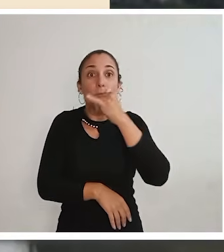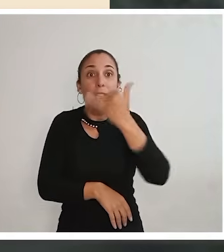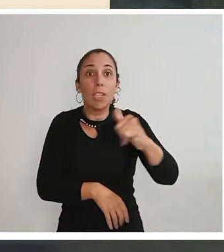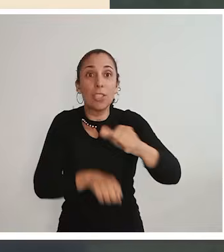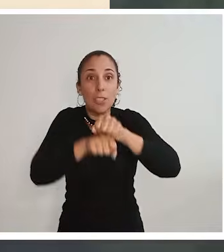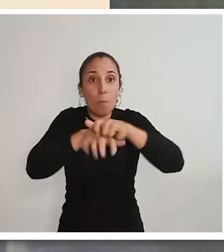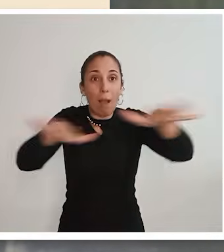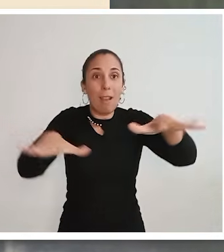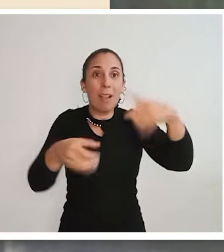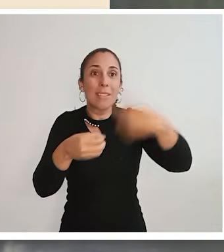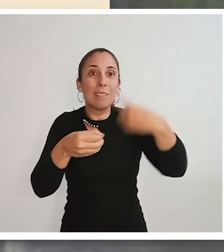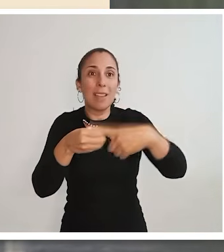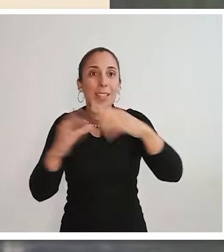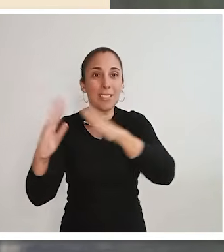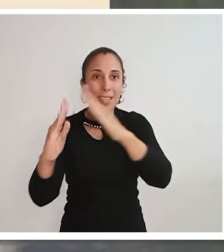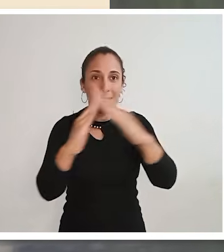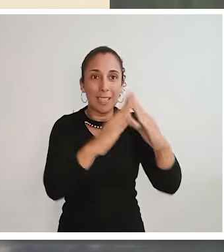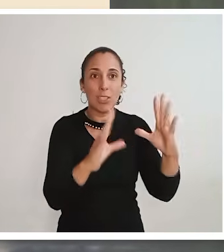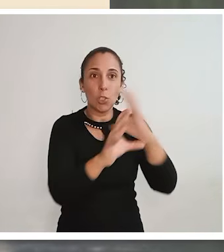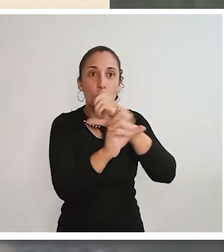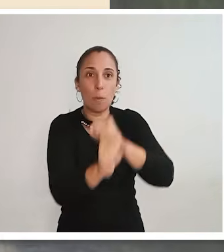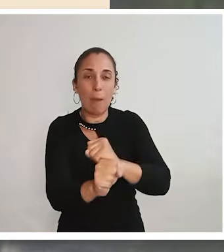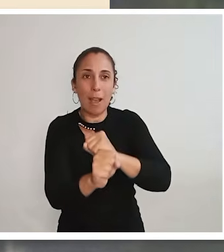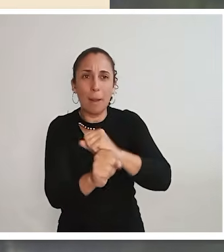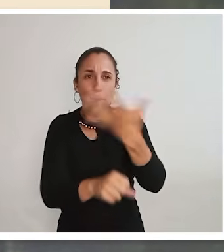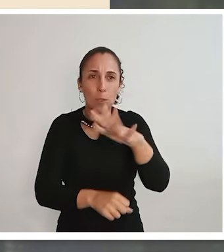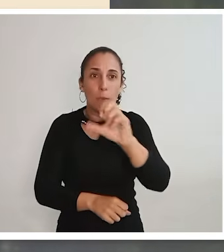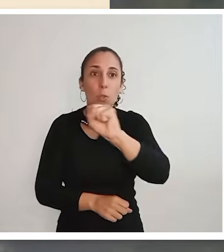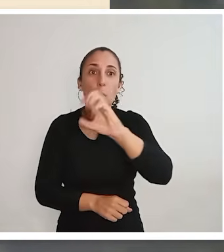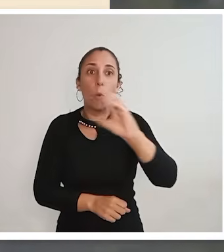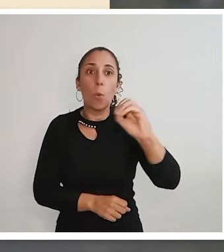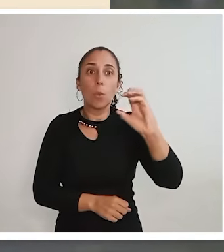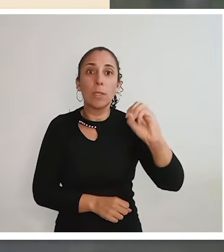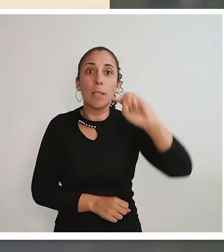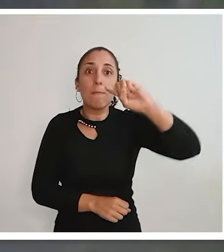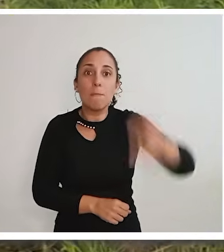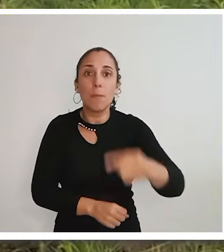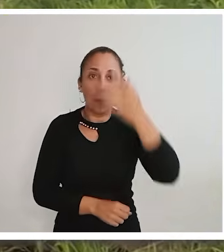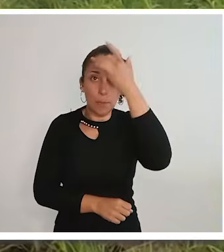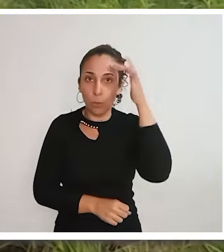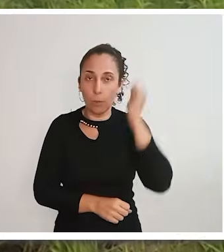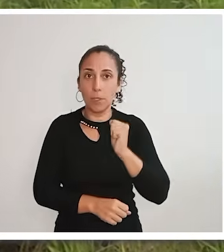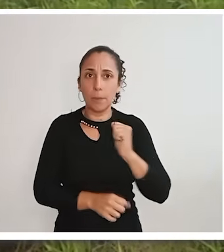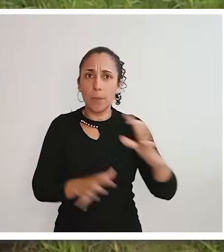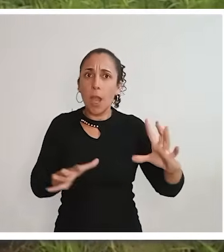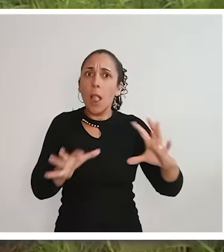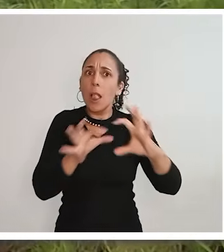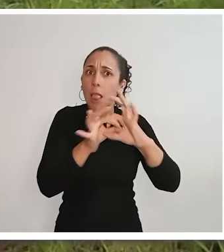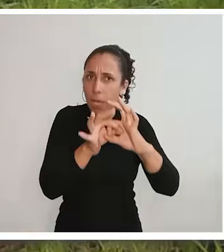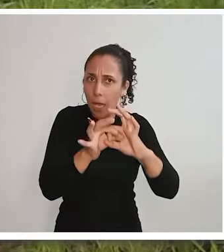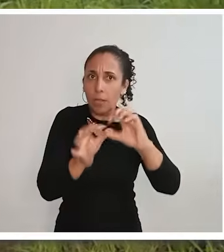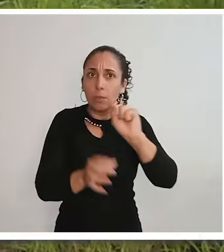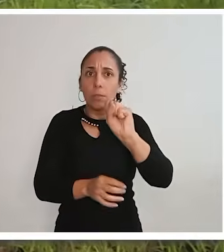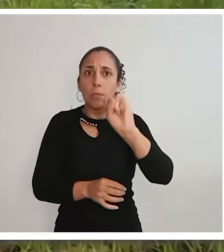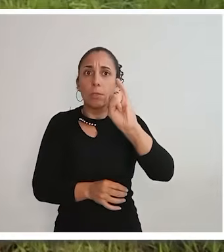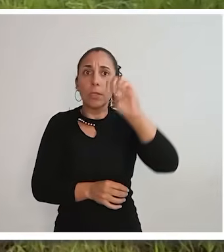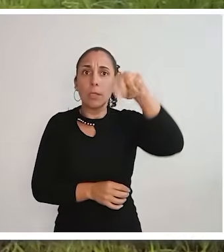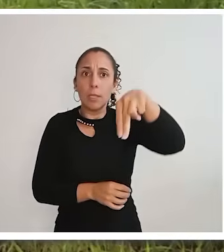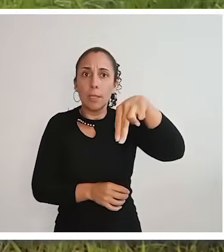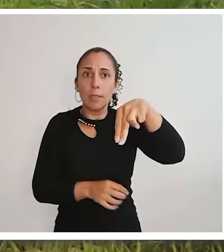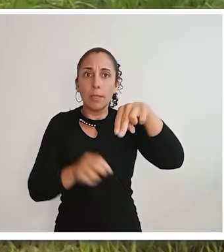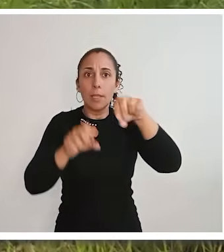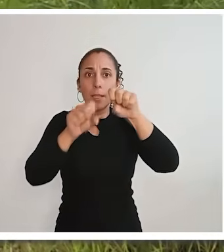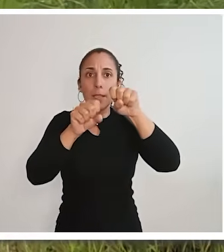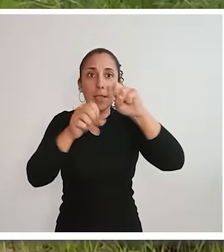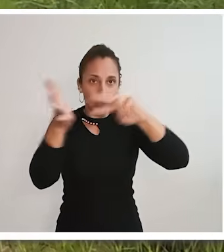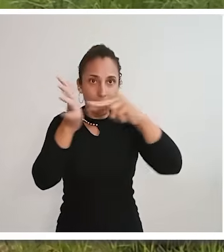o que é suficiente para abastecer uma cidade de aproximadamente 800 mil pessoas. E o detalhe, ela está ligada ao SIN, que é